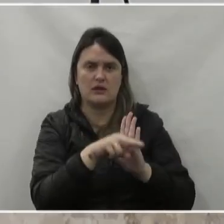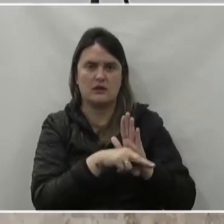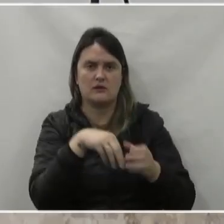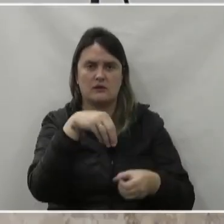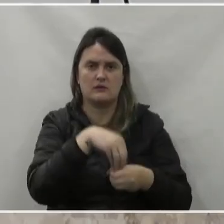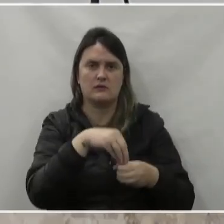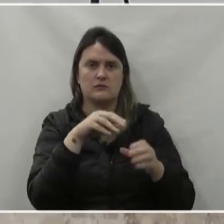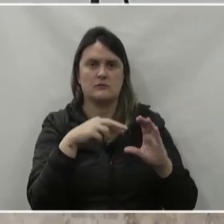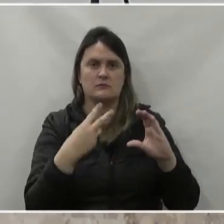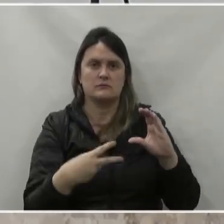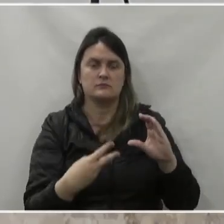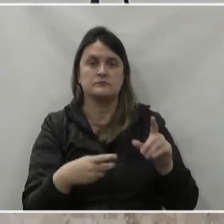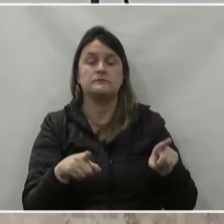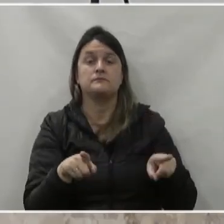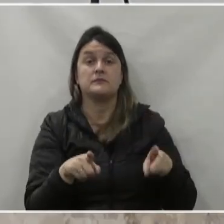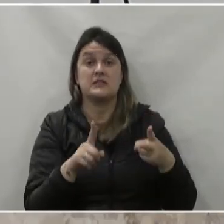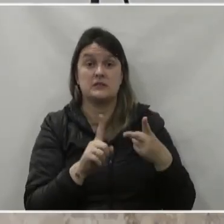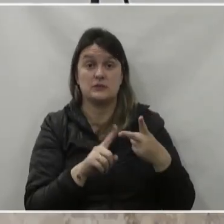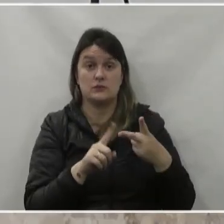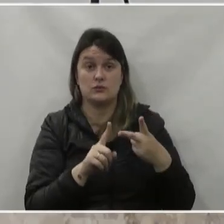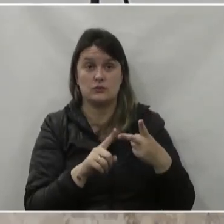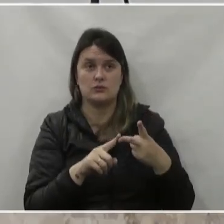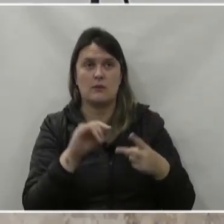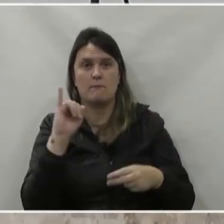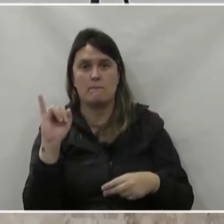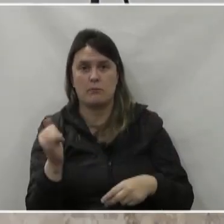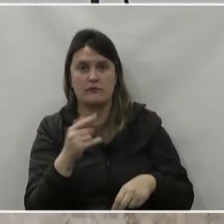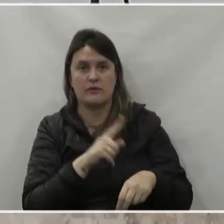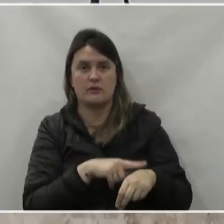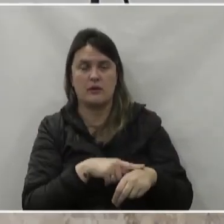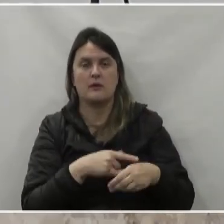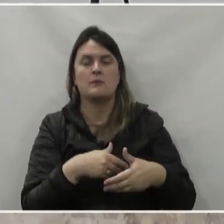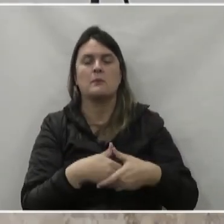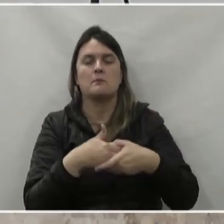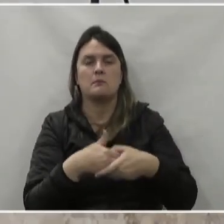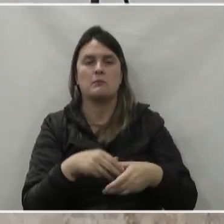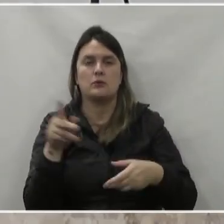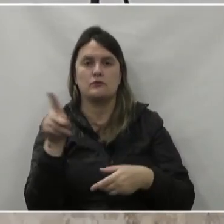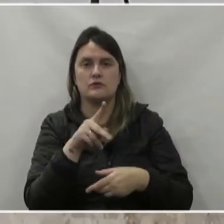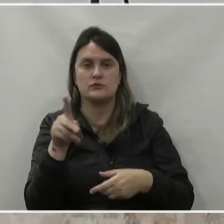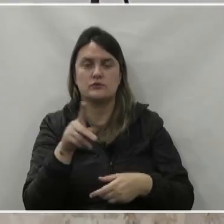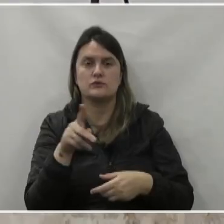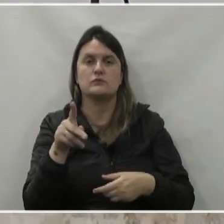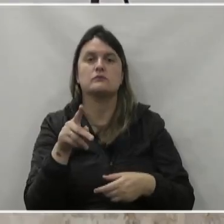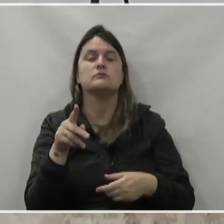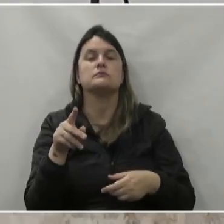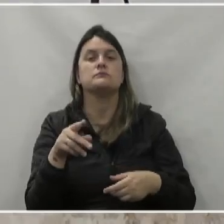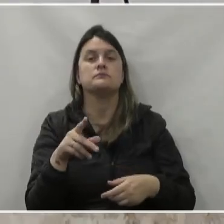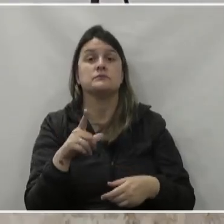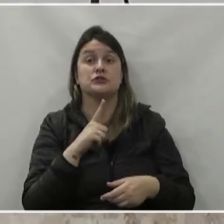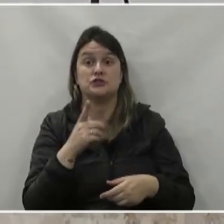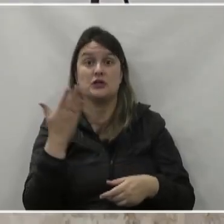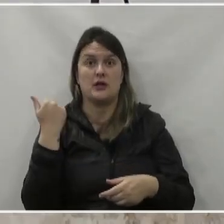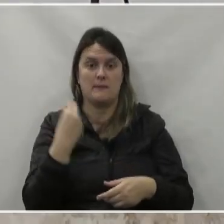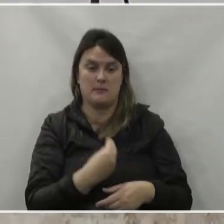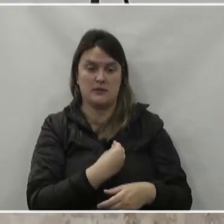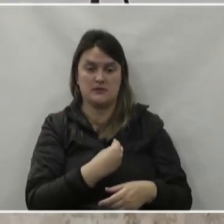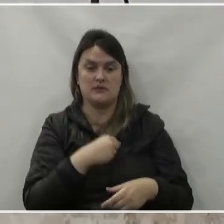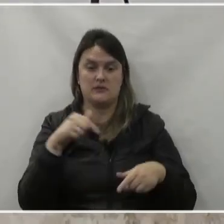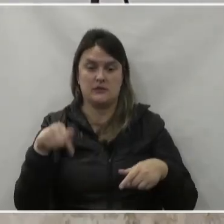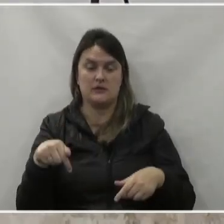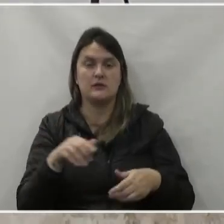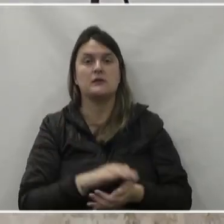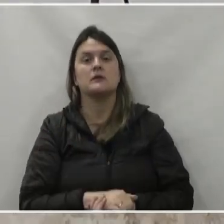interno. Também gostaria de aproveitar e parabenizar todos os professores que estavam presentes na noite